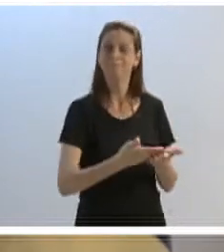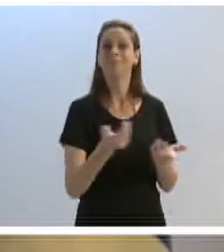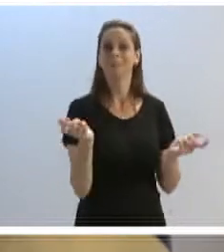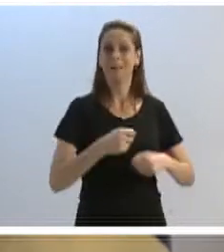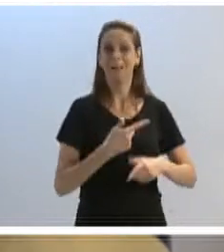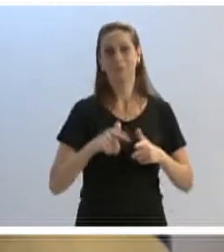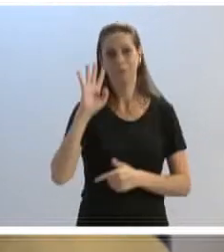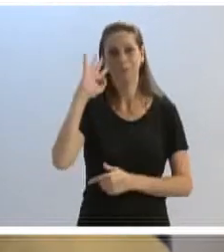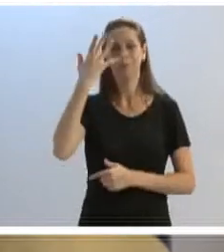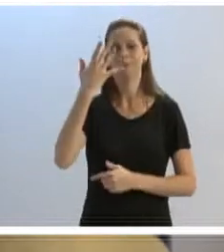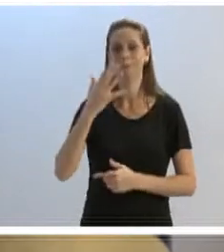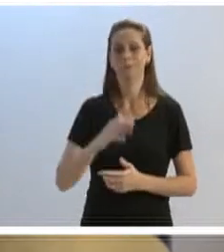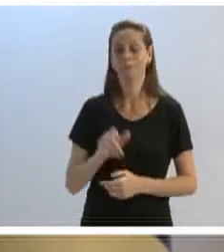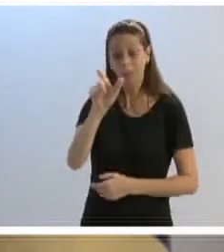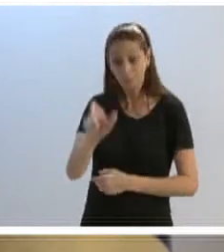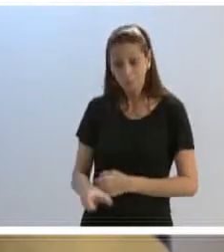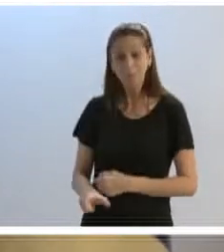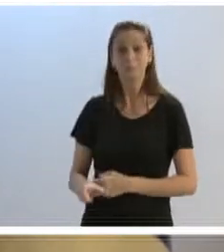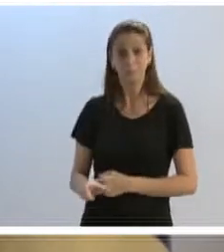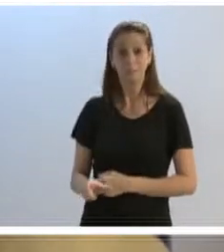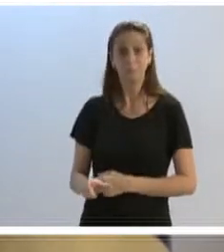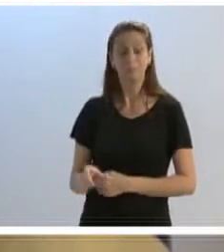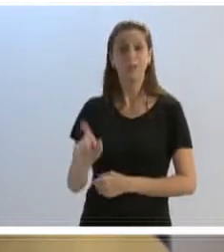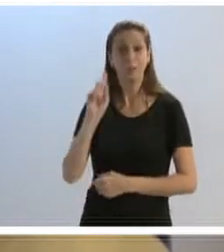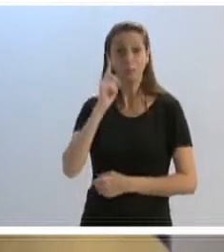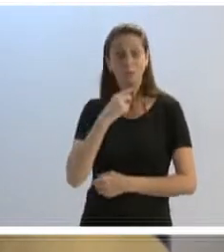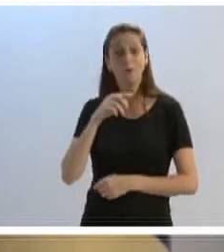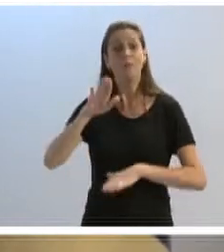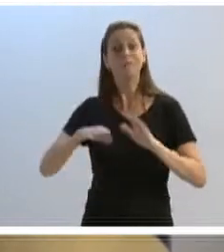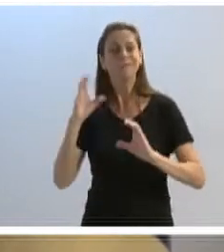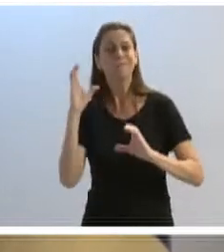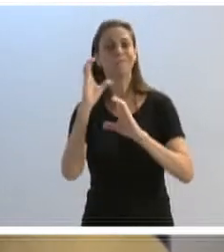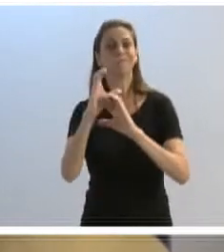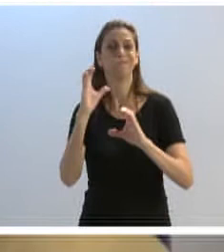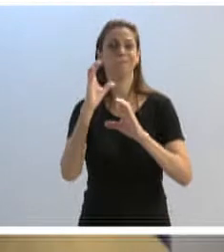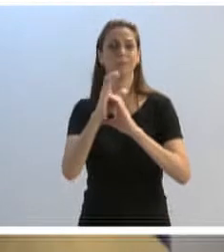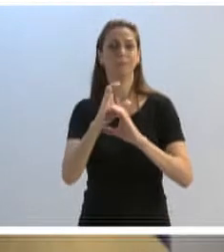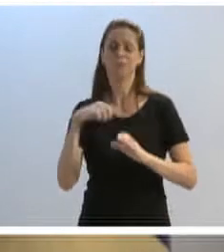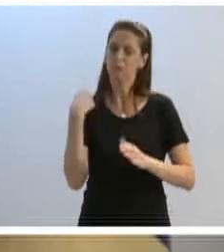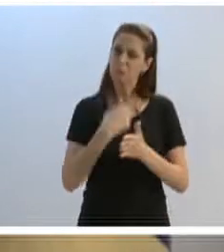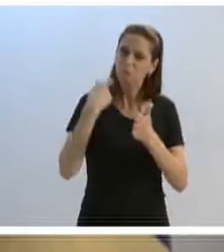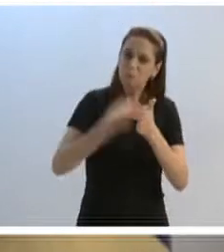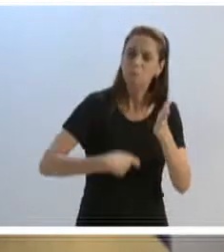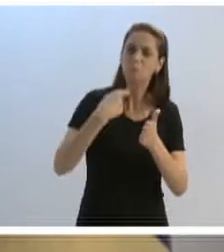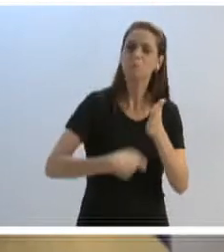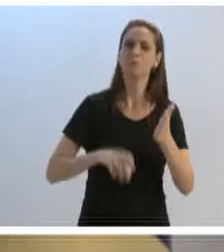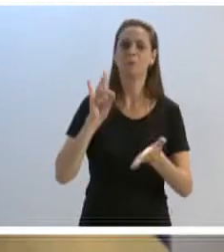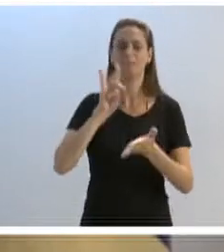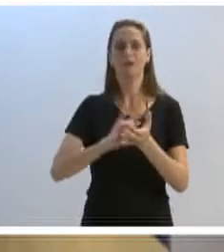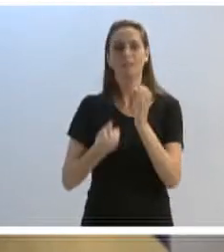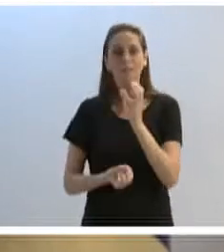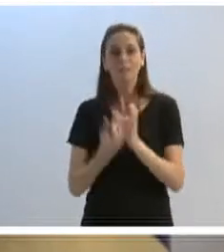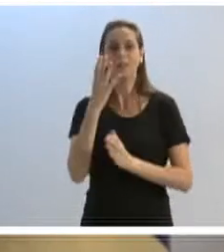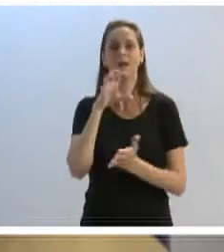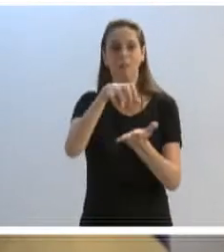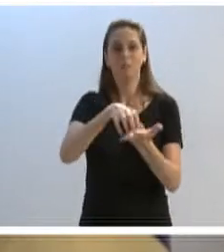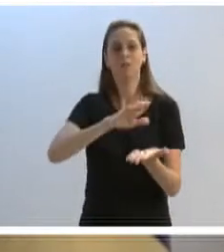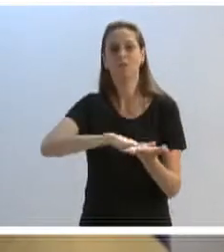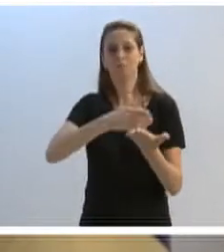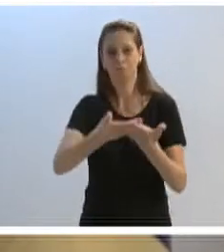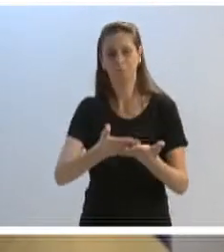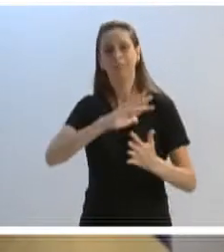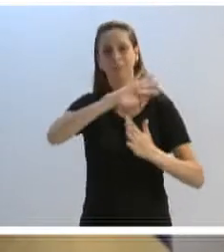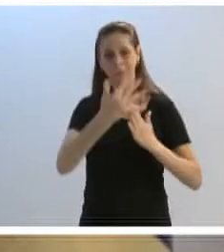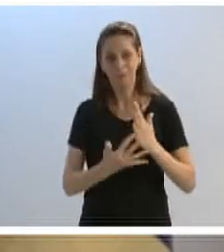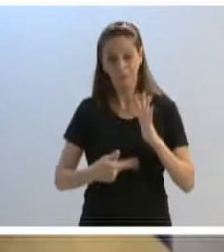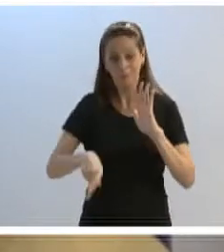pessoas com dificuldade de se comunicar. Nossa luta é pela criação de uma Central de Libras